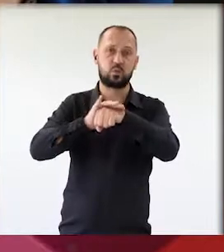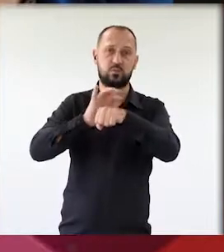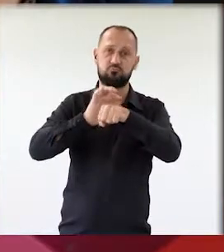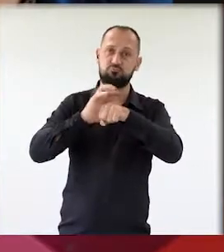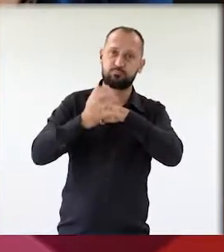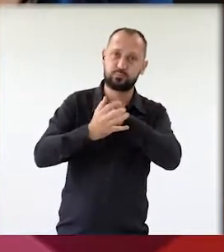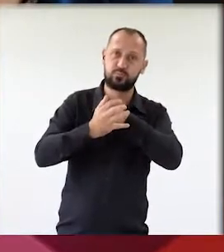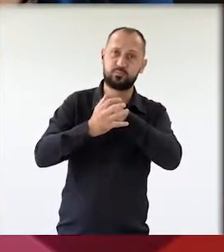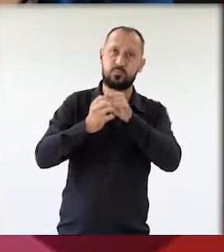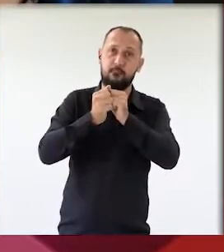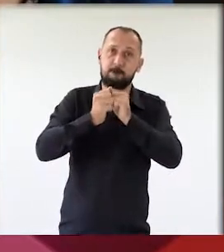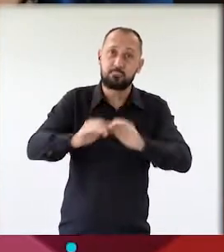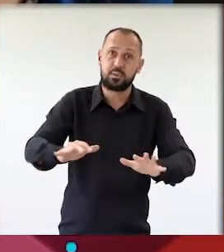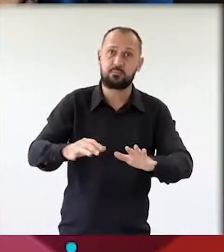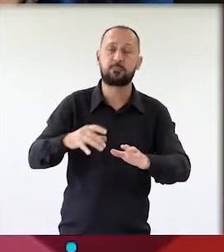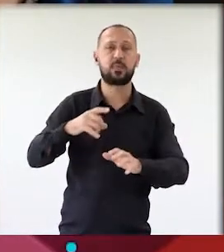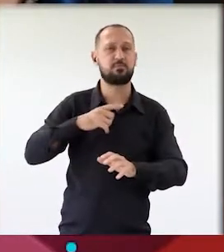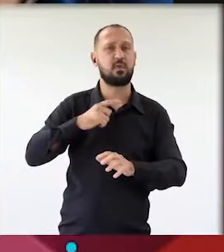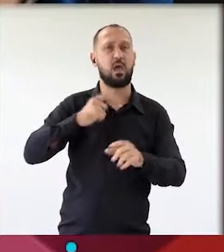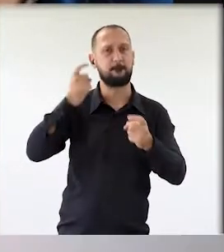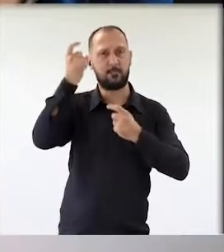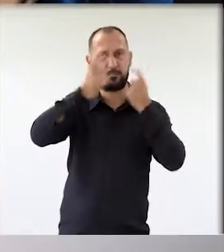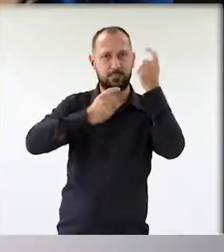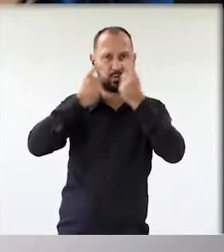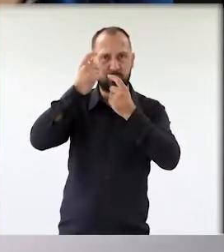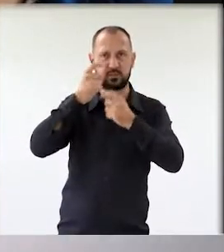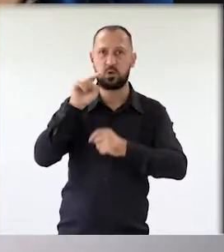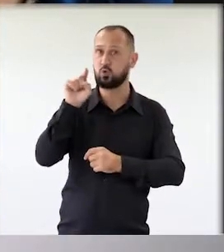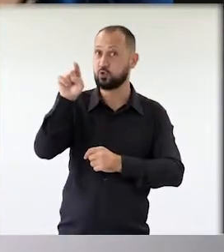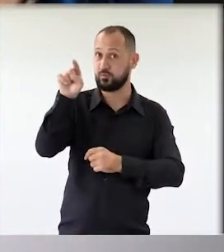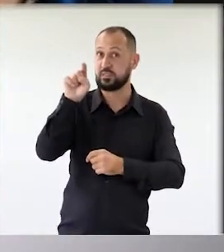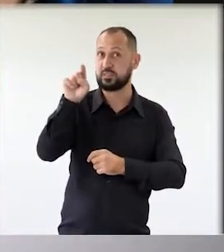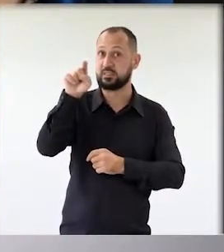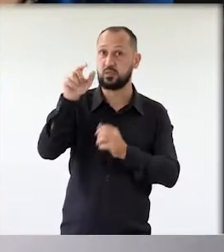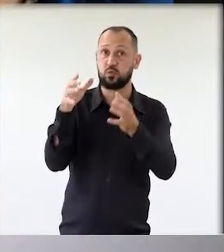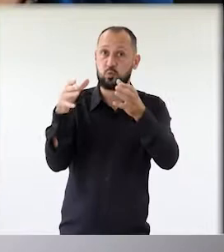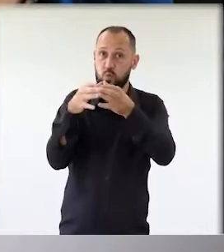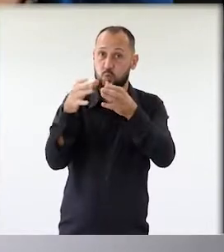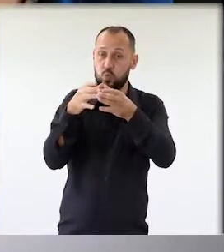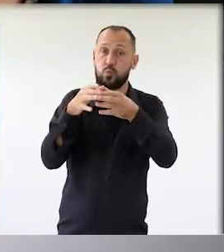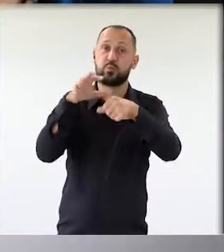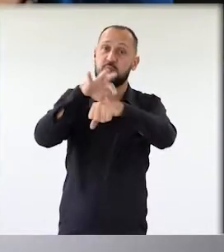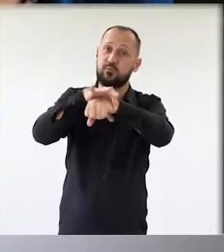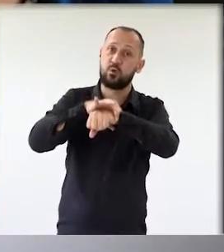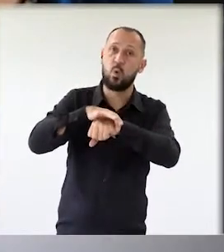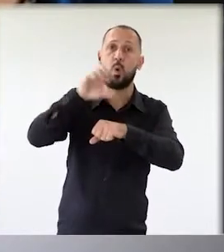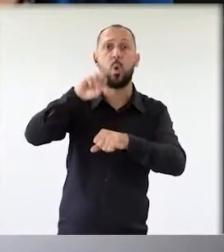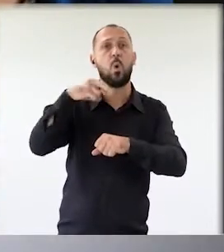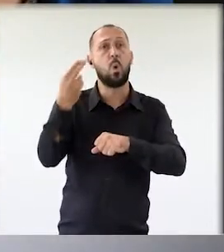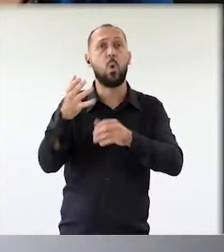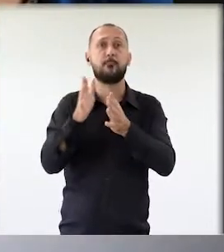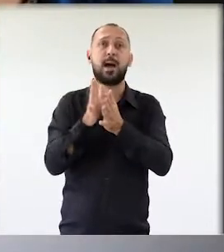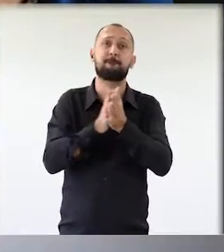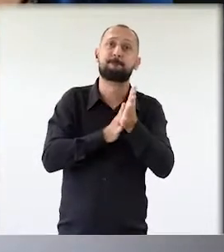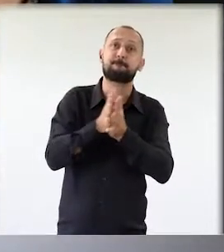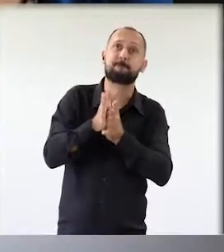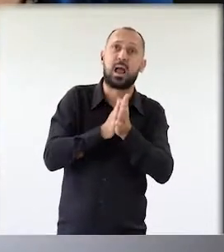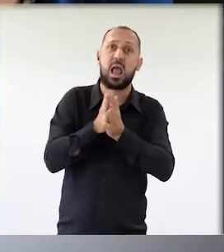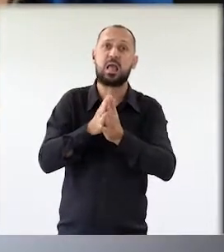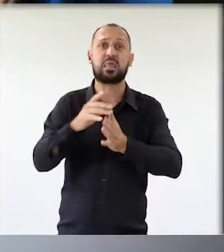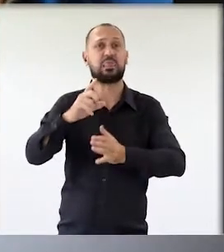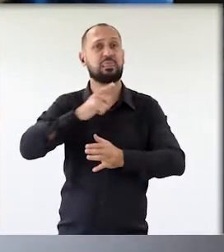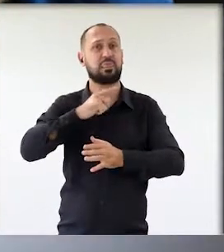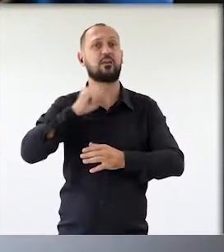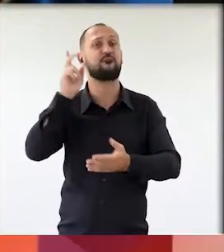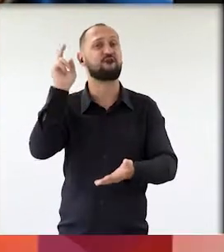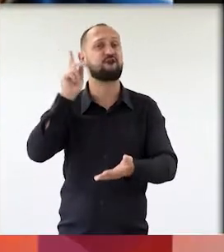da Covid-19, existe até uma preocupação por parte de vocês aí da Defensoria, ou de repente uma